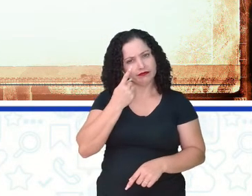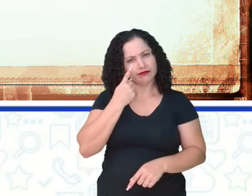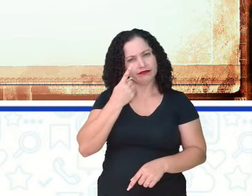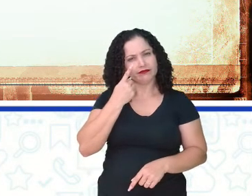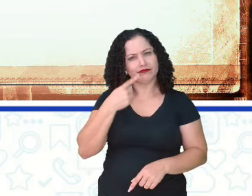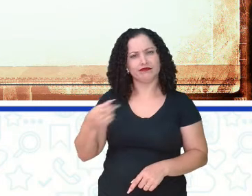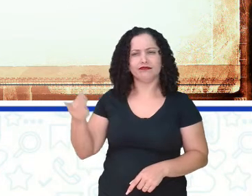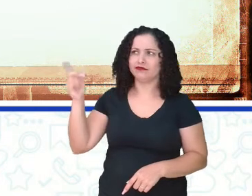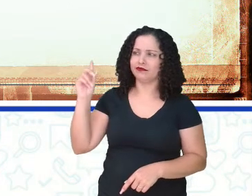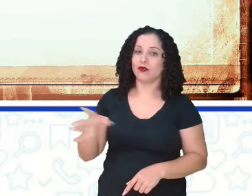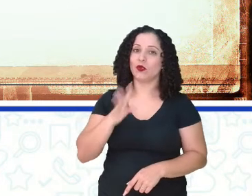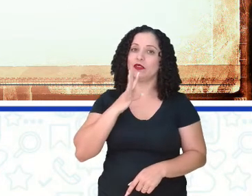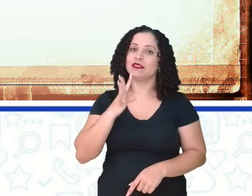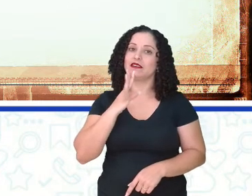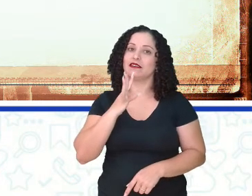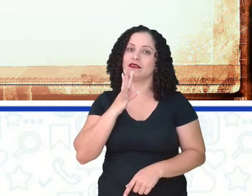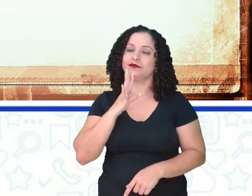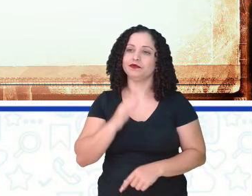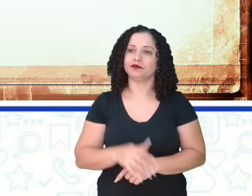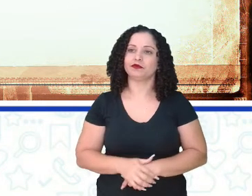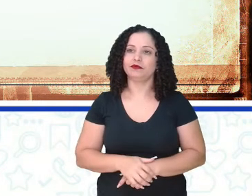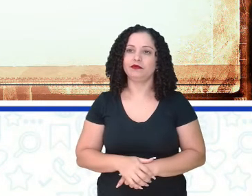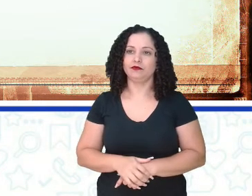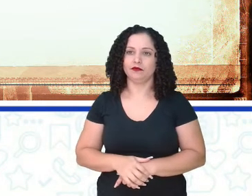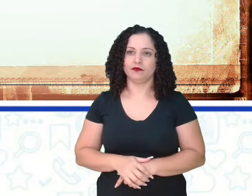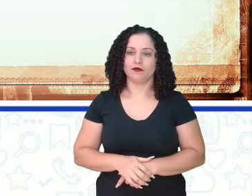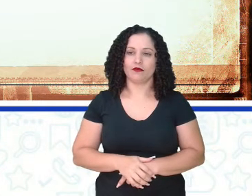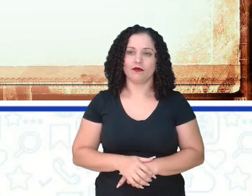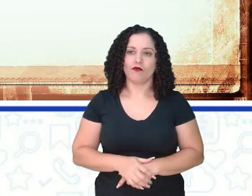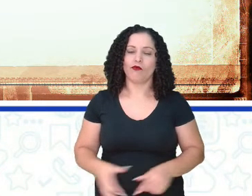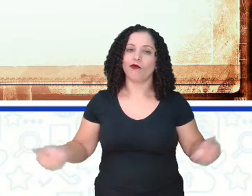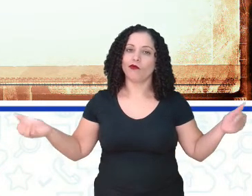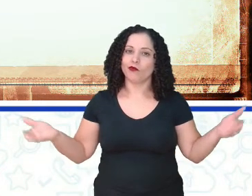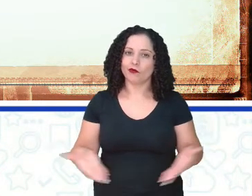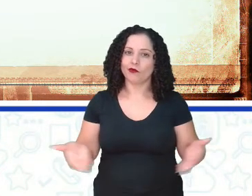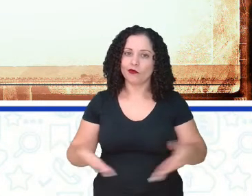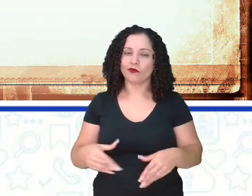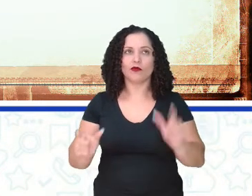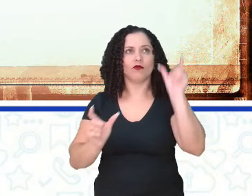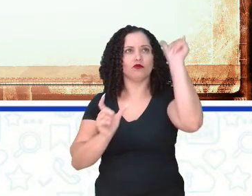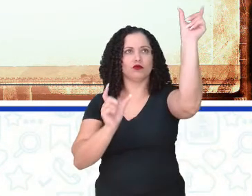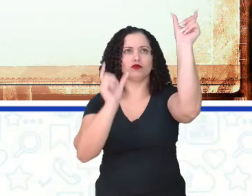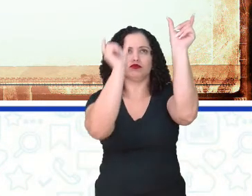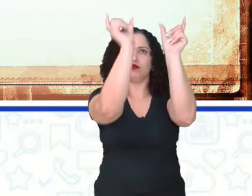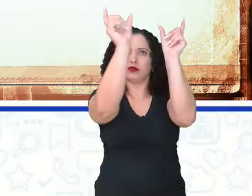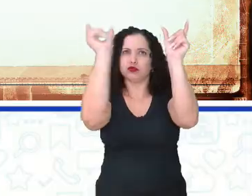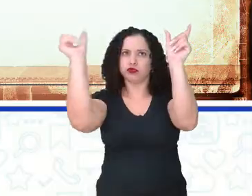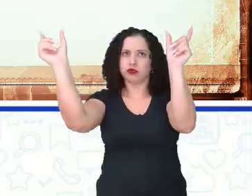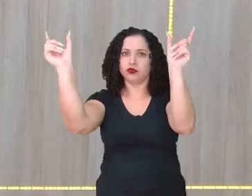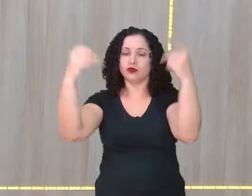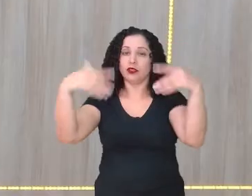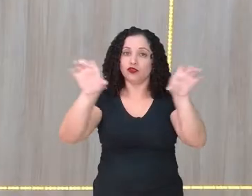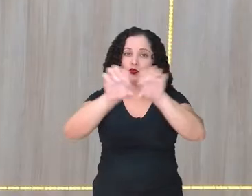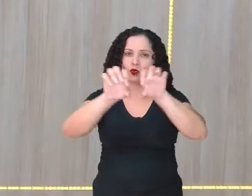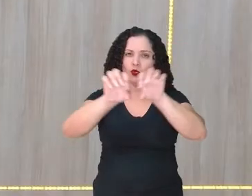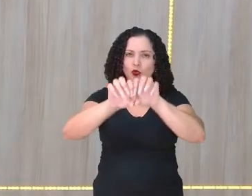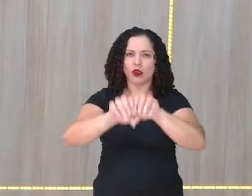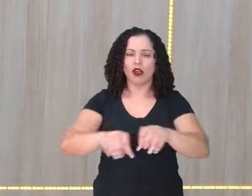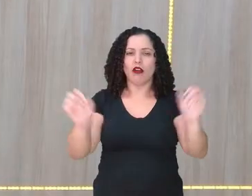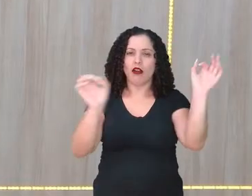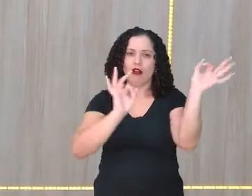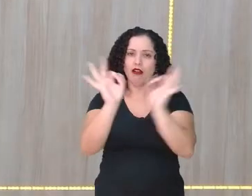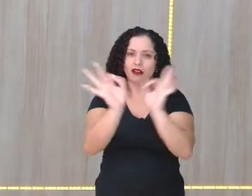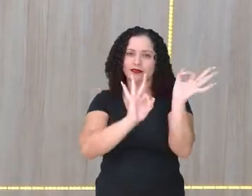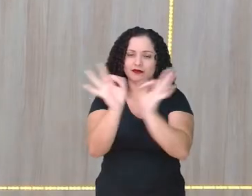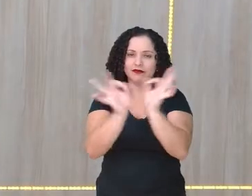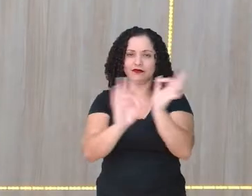poder fazer algo legal. Então vamos lá. Eu trouxe todas elas numa estrutura de a gente entender quais